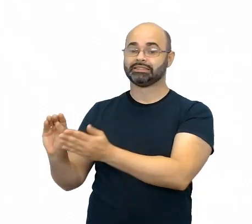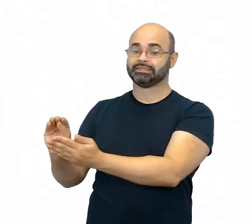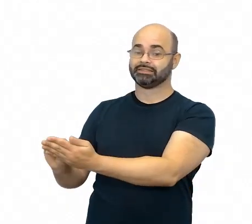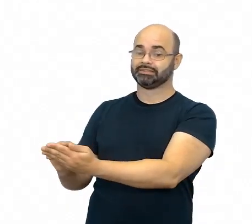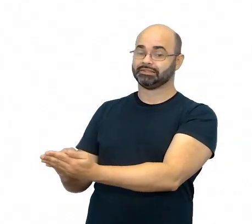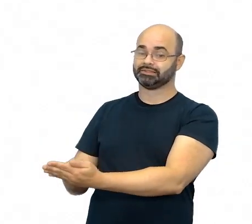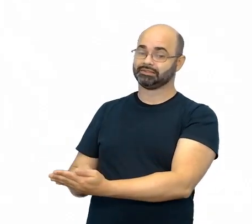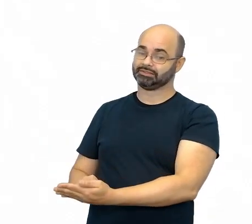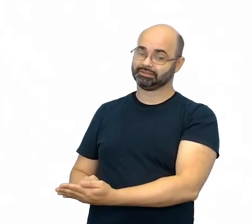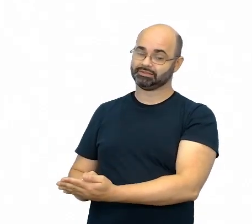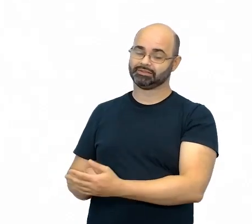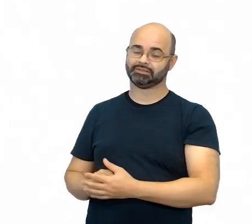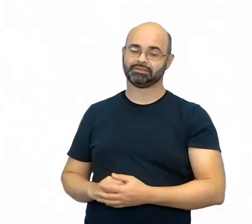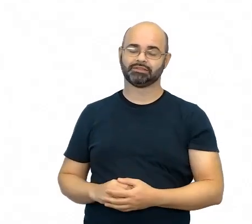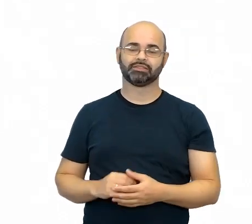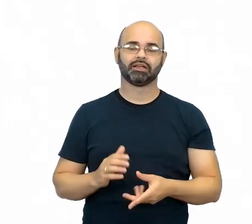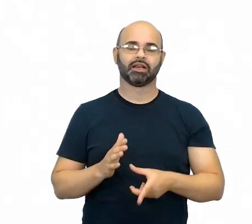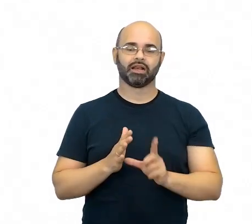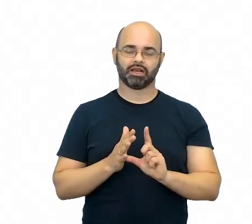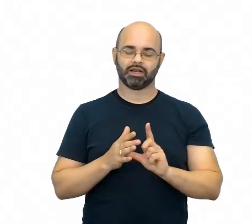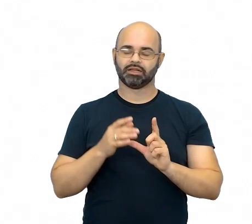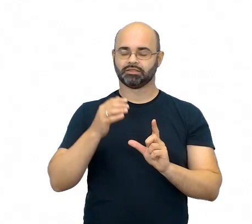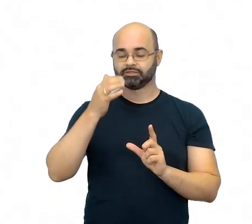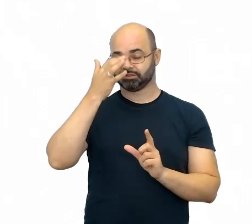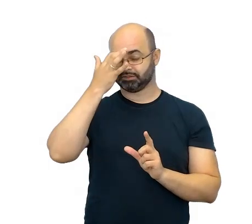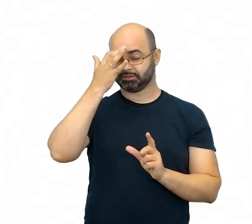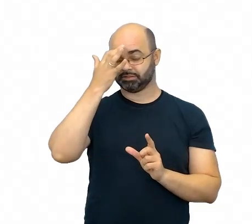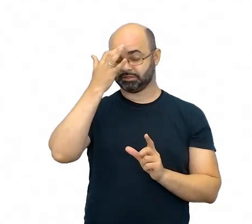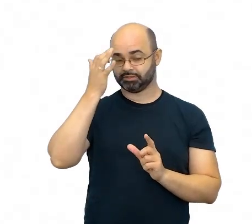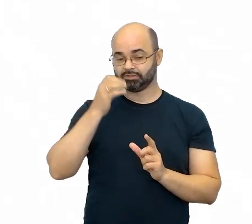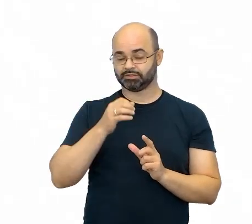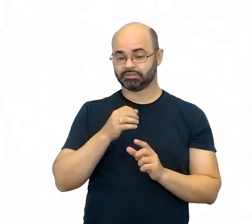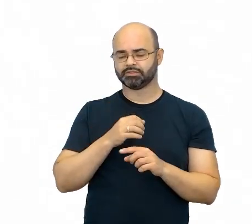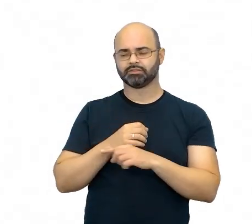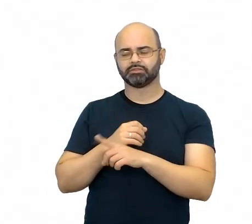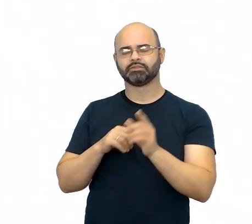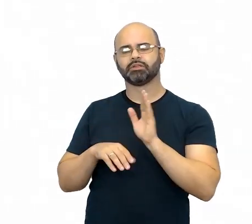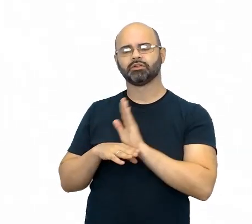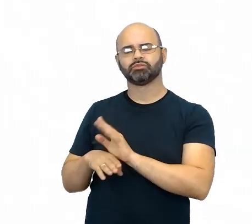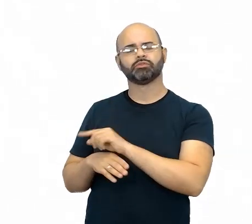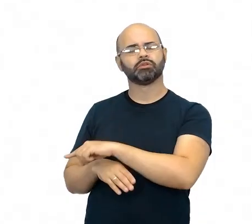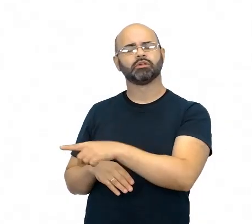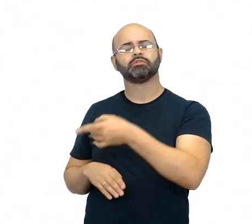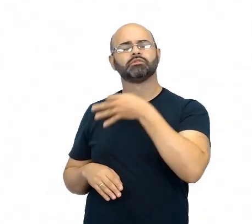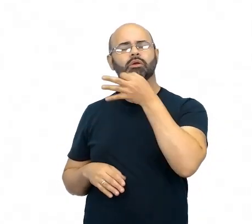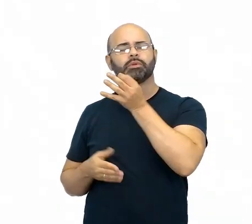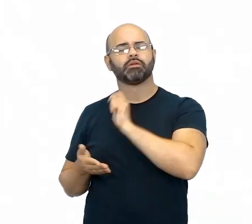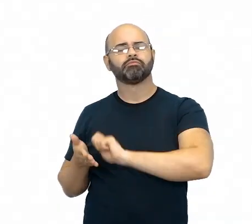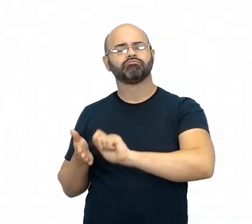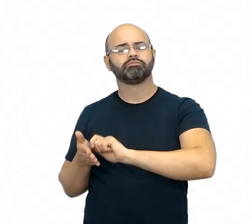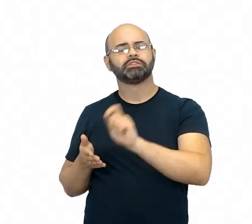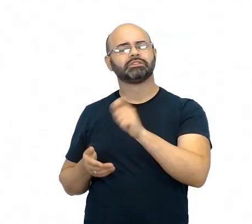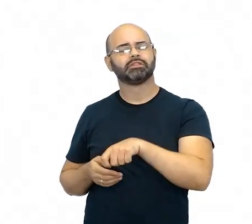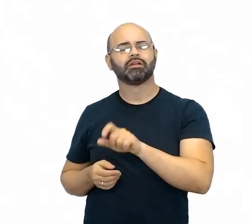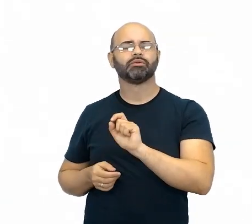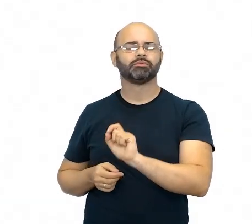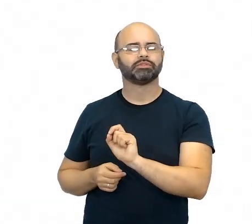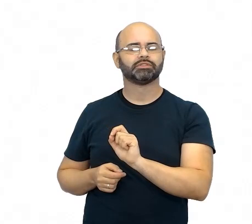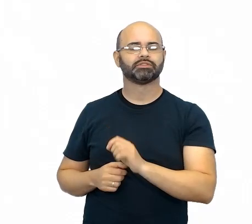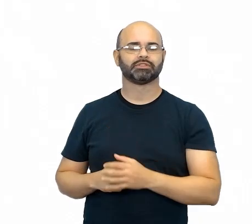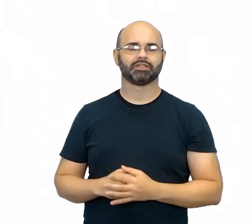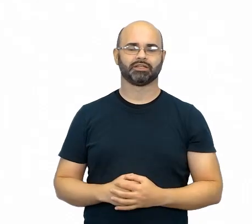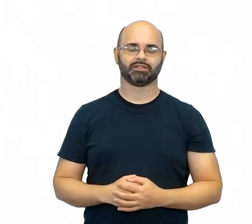orientado por algumas questões que os apoiam a refletir sobre o que poderiam comentar. Além disso,